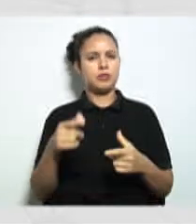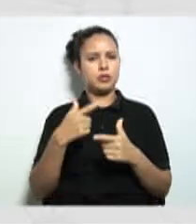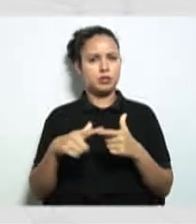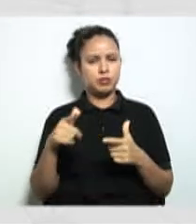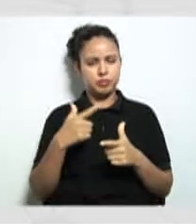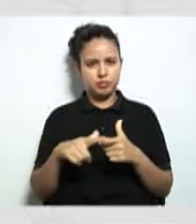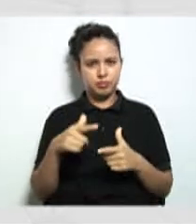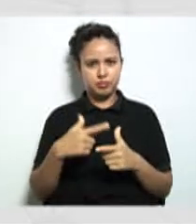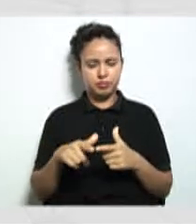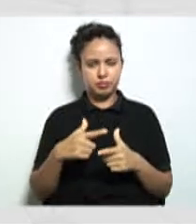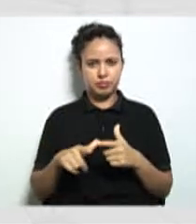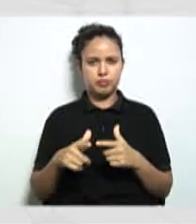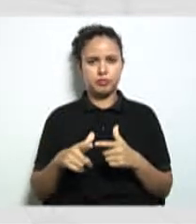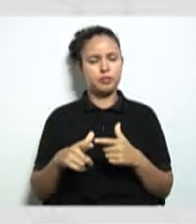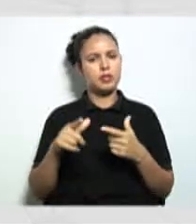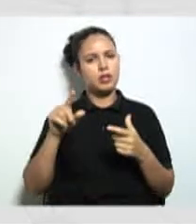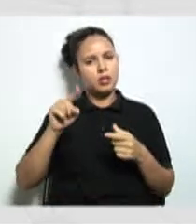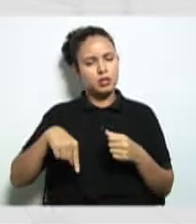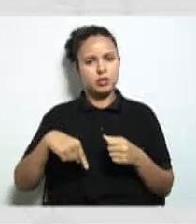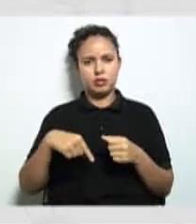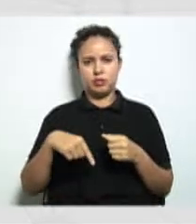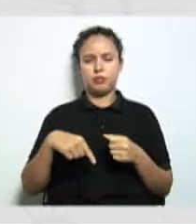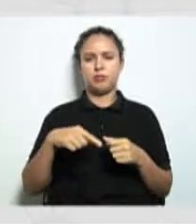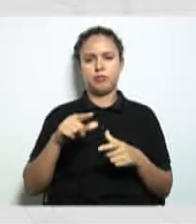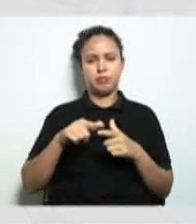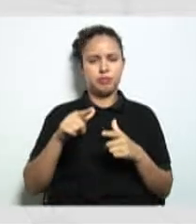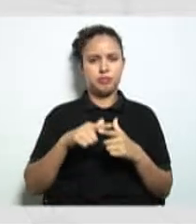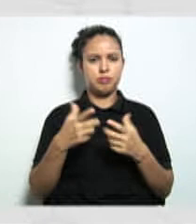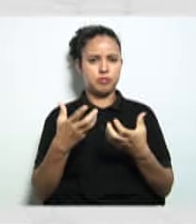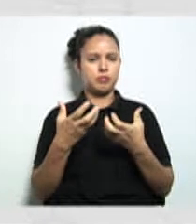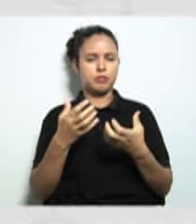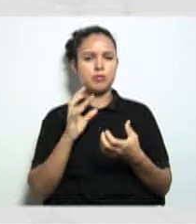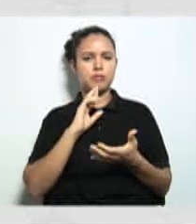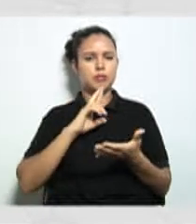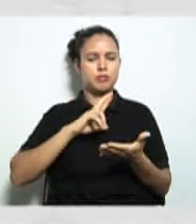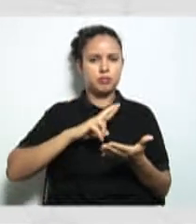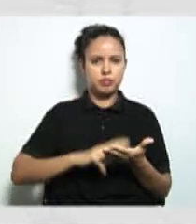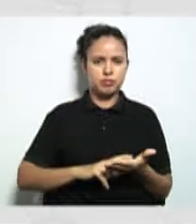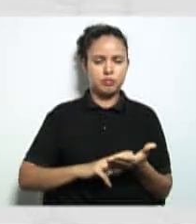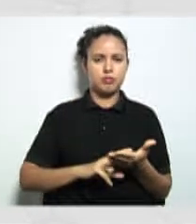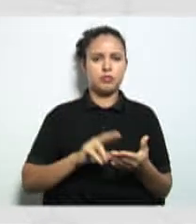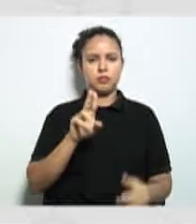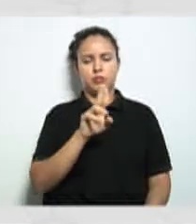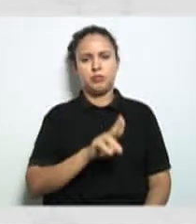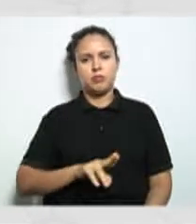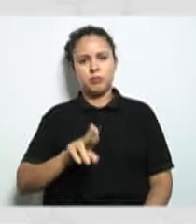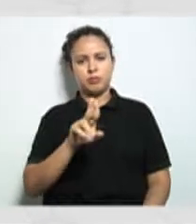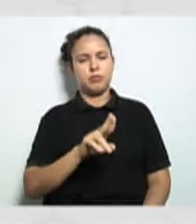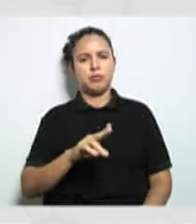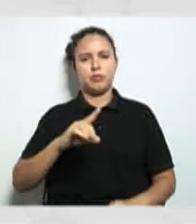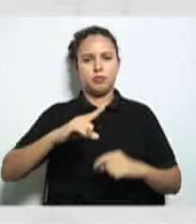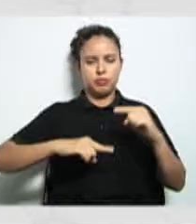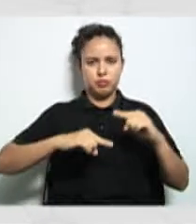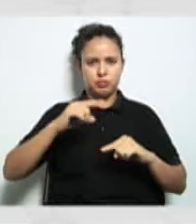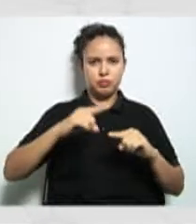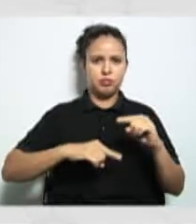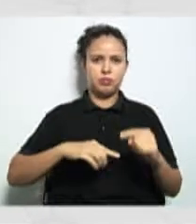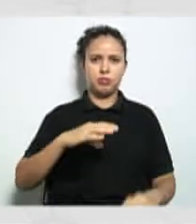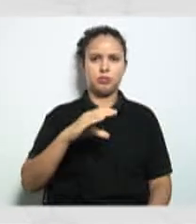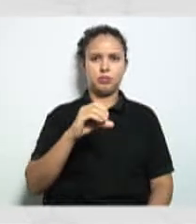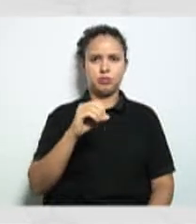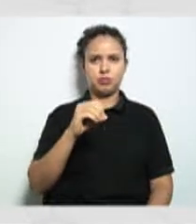é o problema que eu quero responder. Para eu responder, eu tenho que utilizar os instrumentos de coleta que tenham a